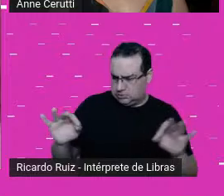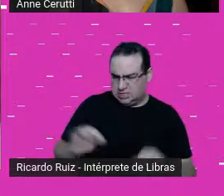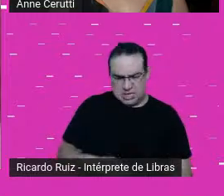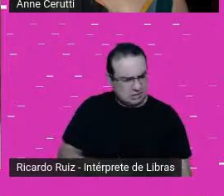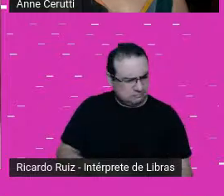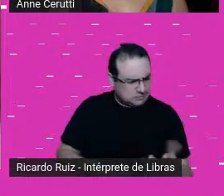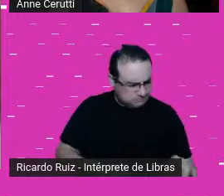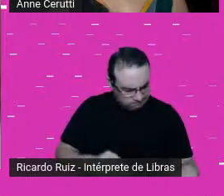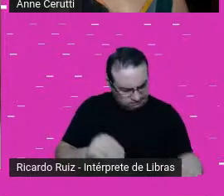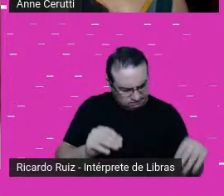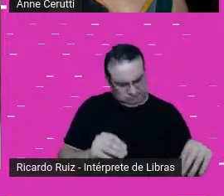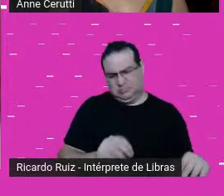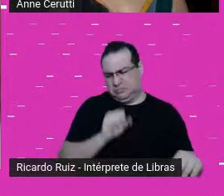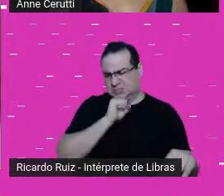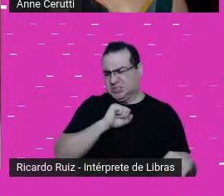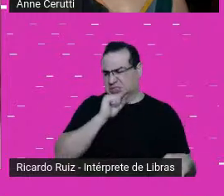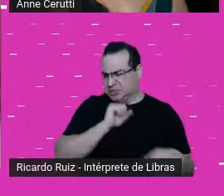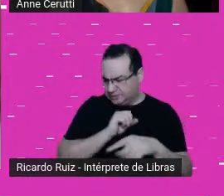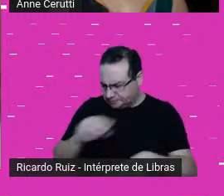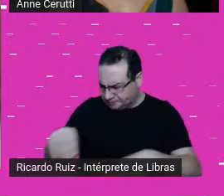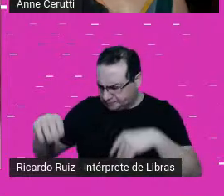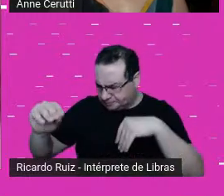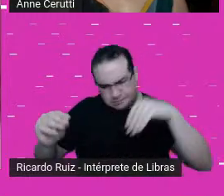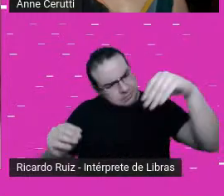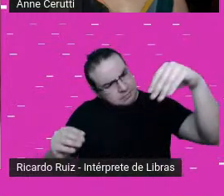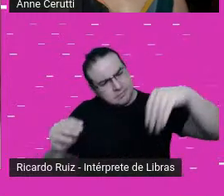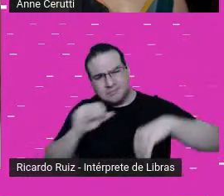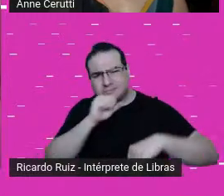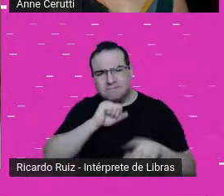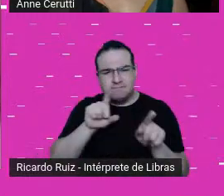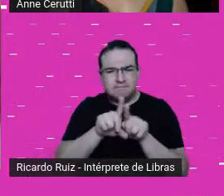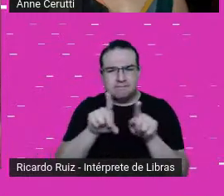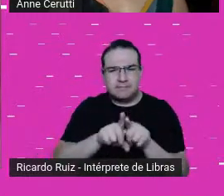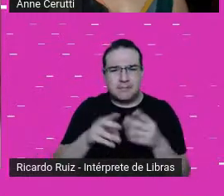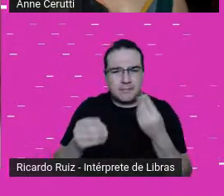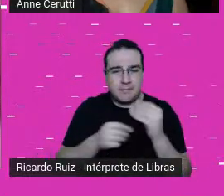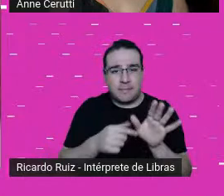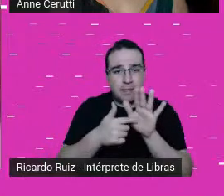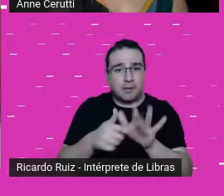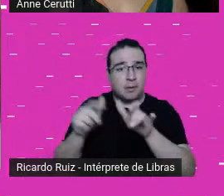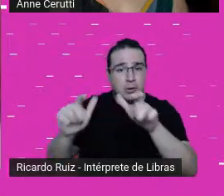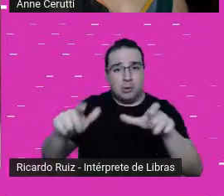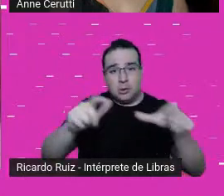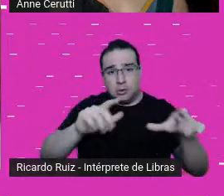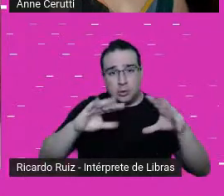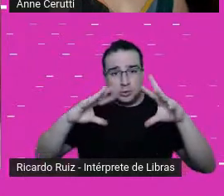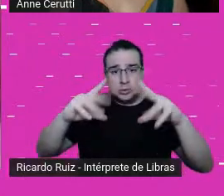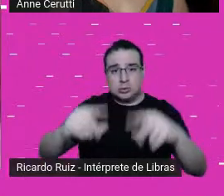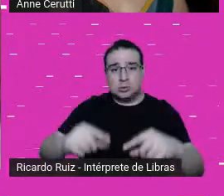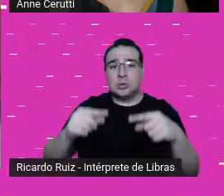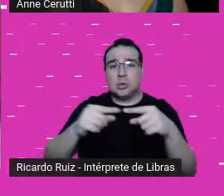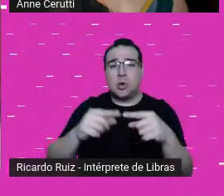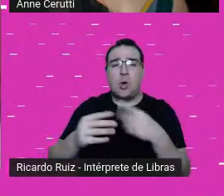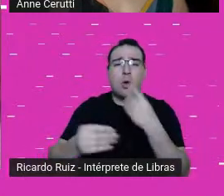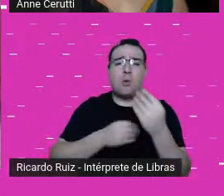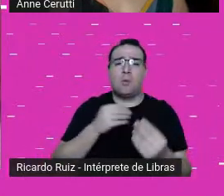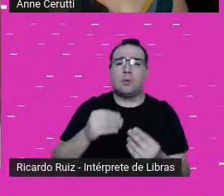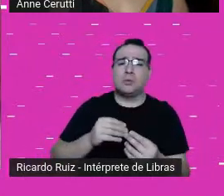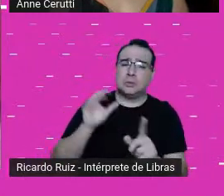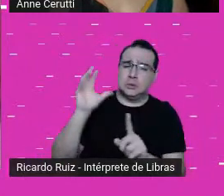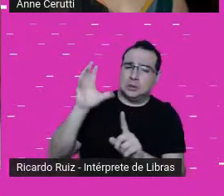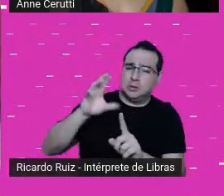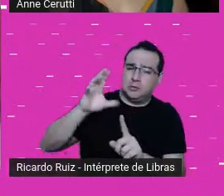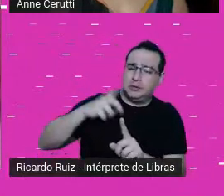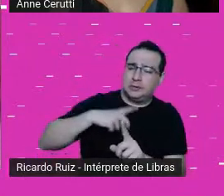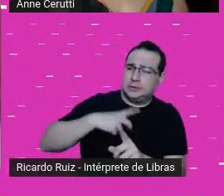envelhecidos, né? E eu lembro que ele trouxe um pouco esse lugar, enfim, essa... Então, como ele fazia